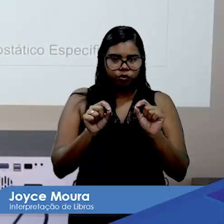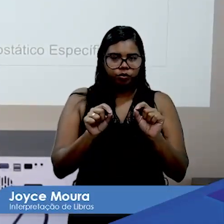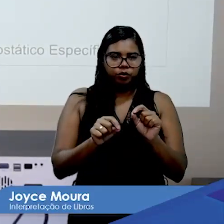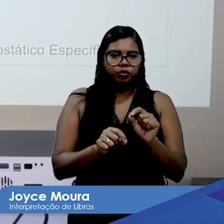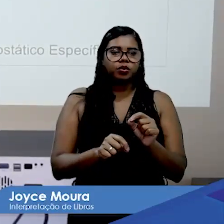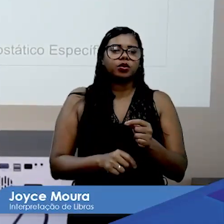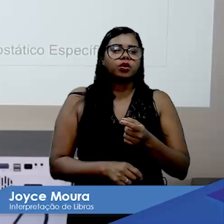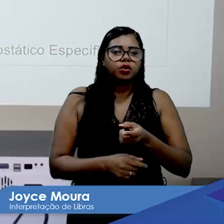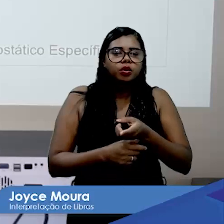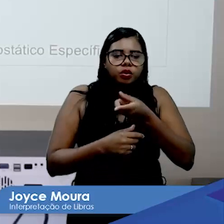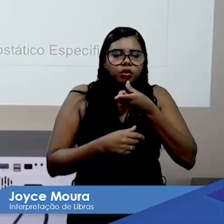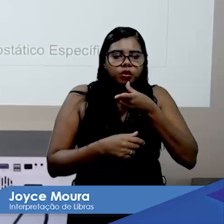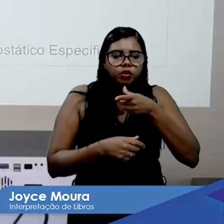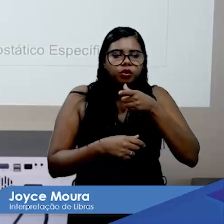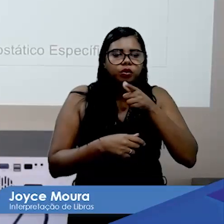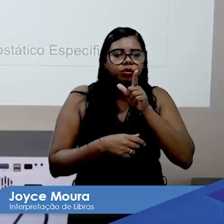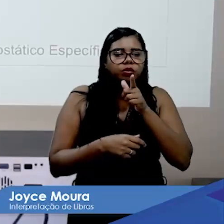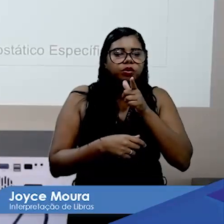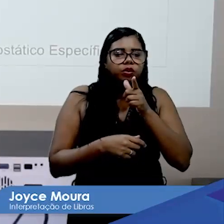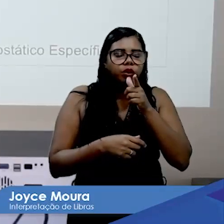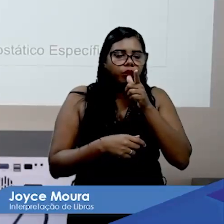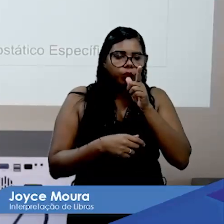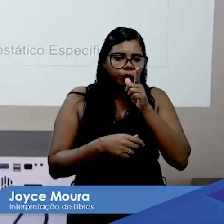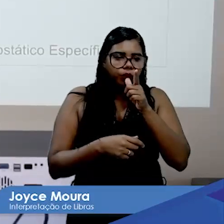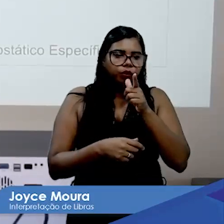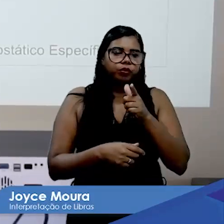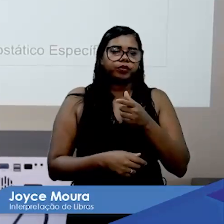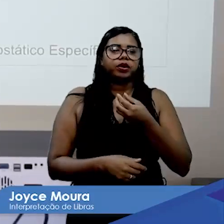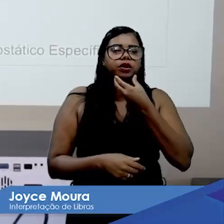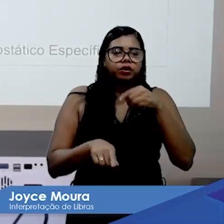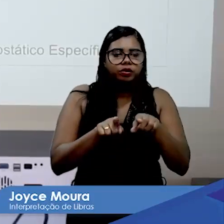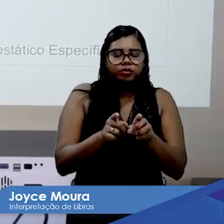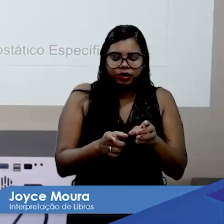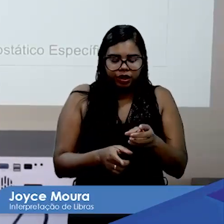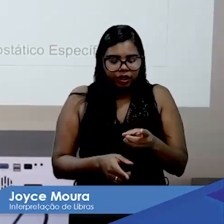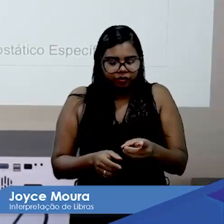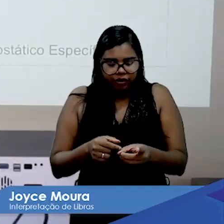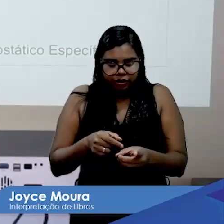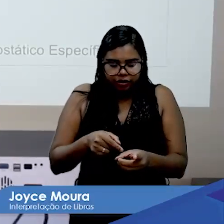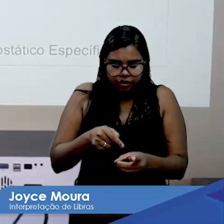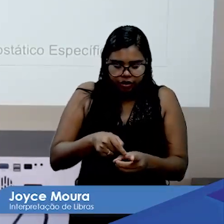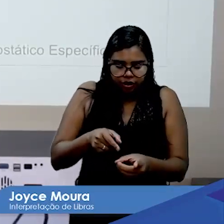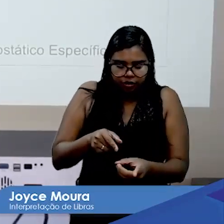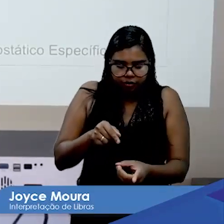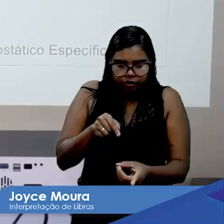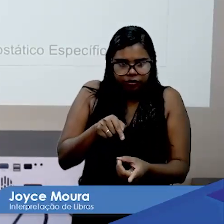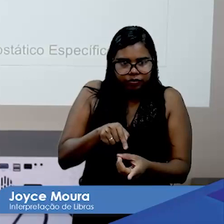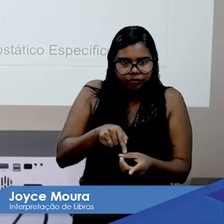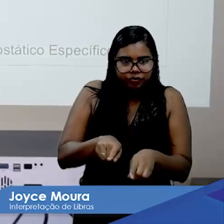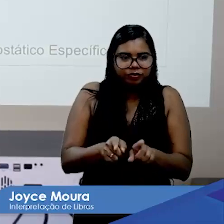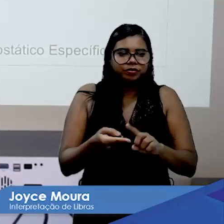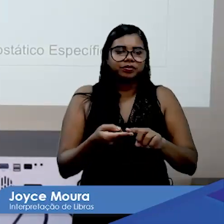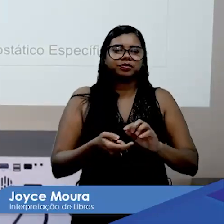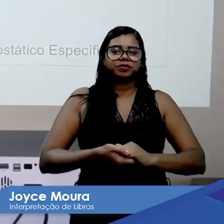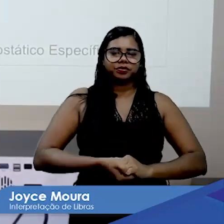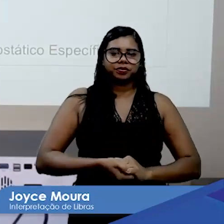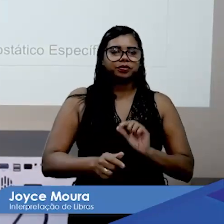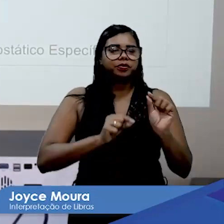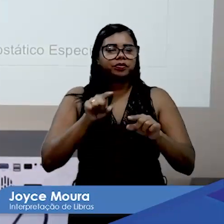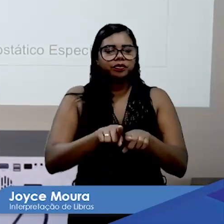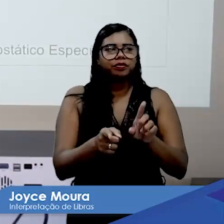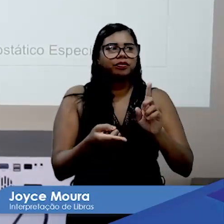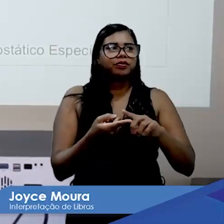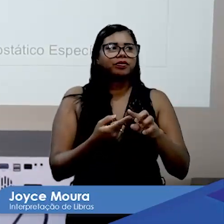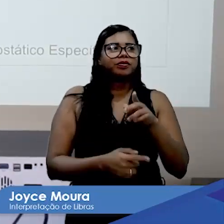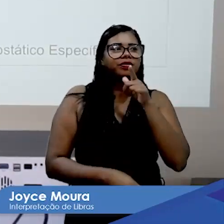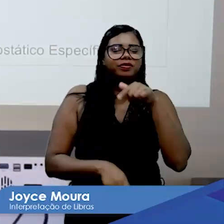duro, ele bate lá e volta muito rápido a onda, fica branco, né? Chama-se hiperecóico. O que é de água, a